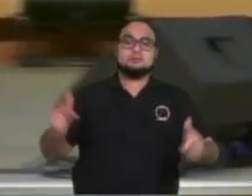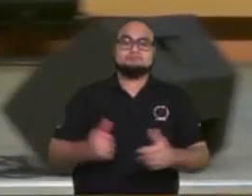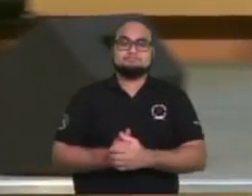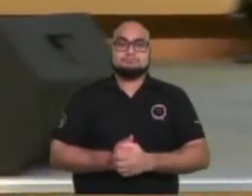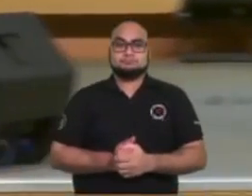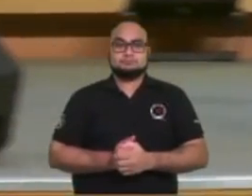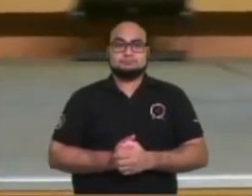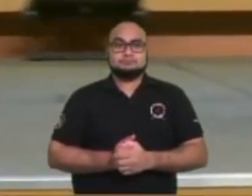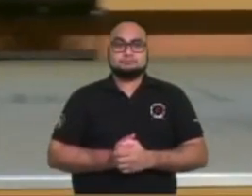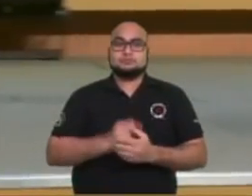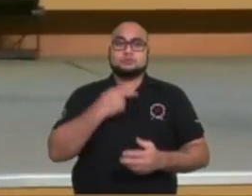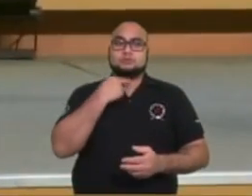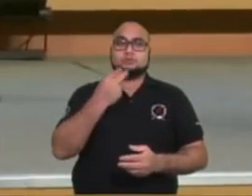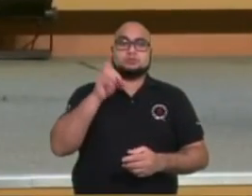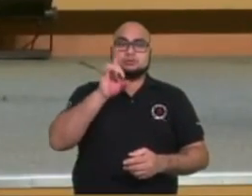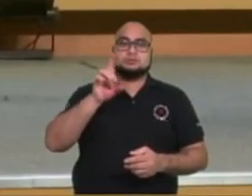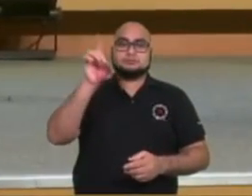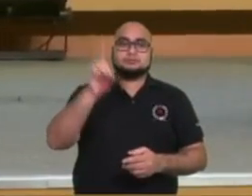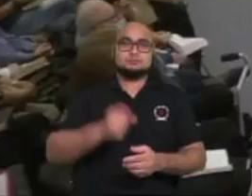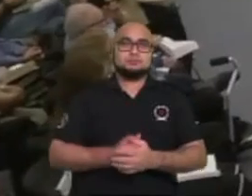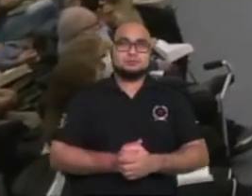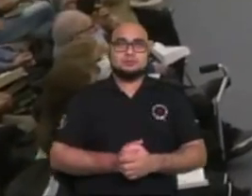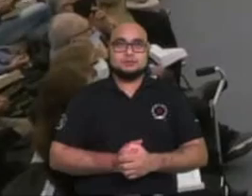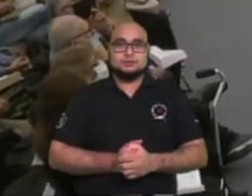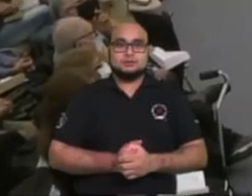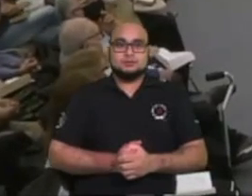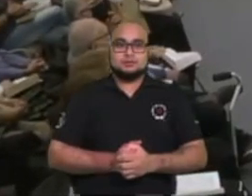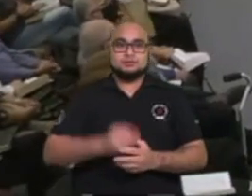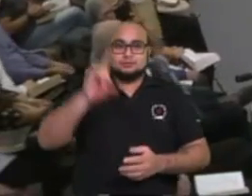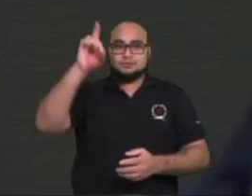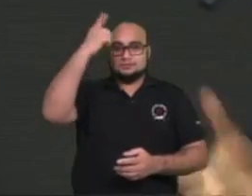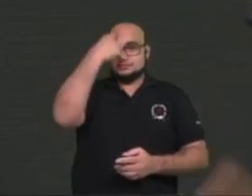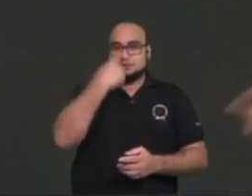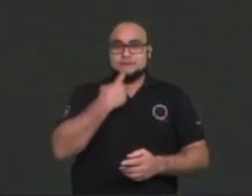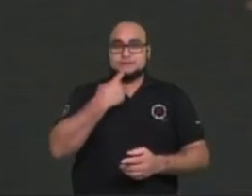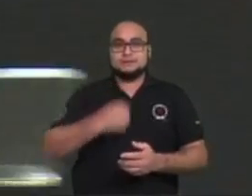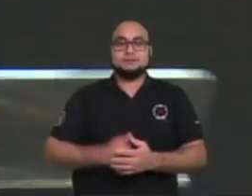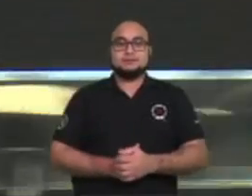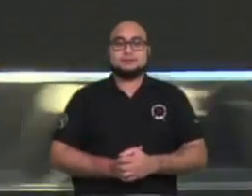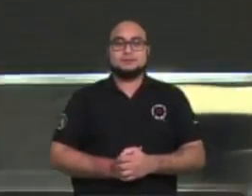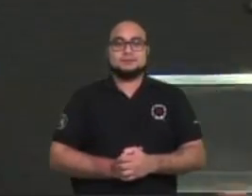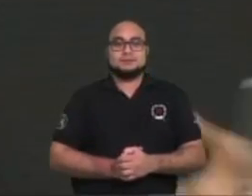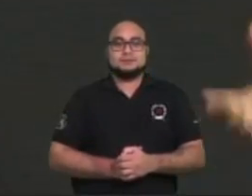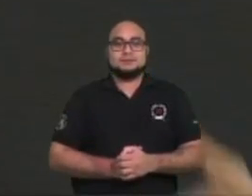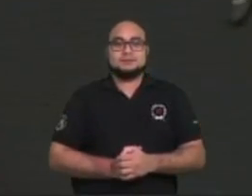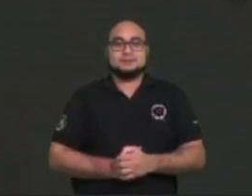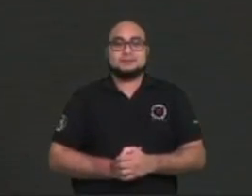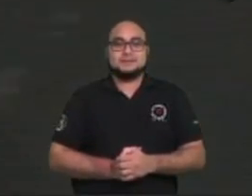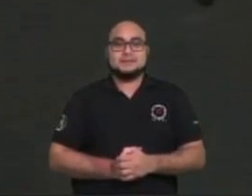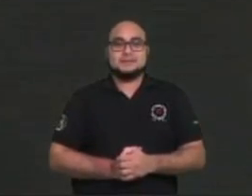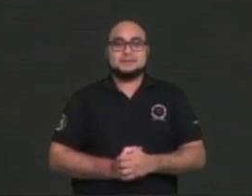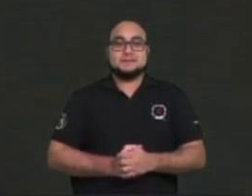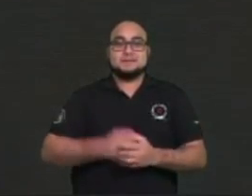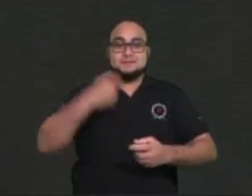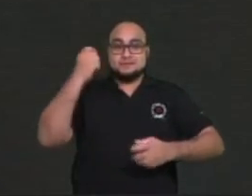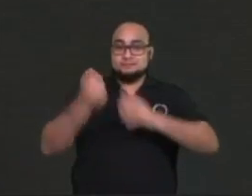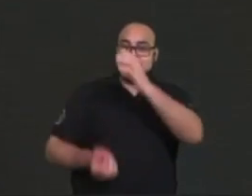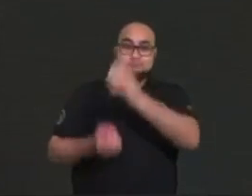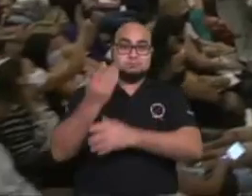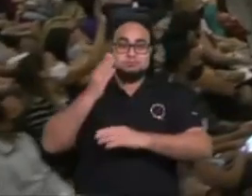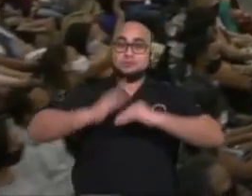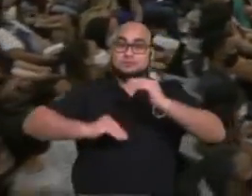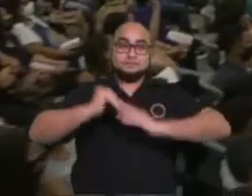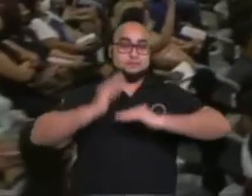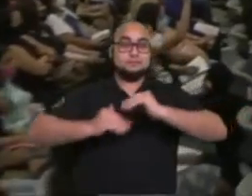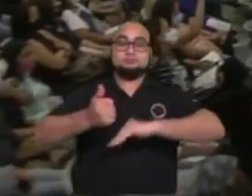boa forma de Deus quiser você é minha imagem e semelhança não fiz você com aptidões e talentos